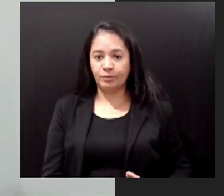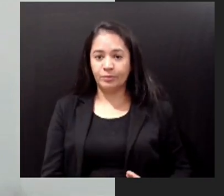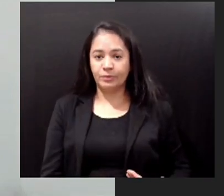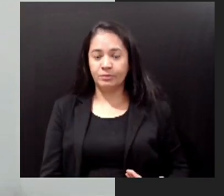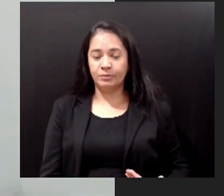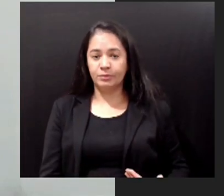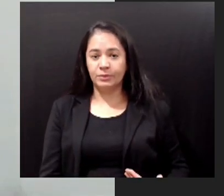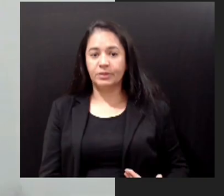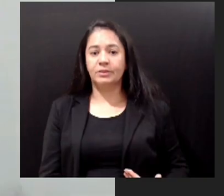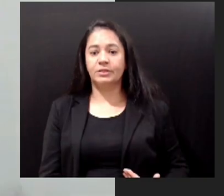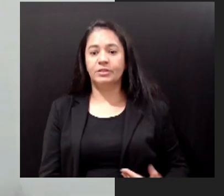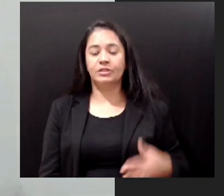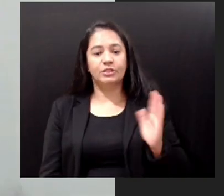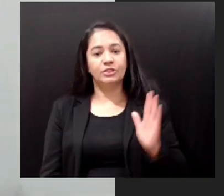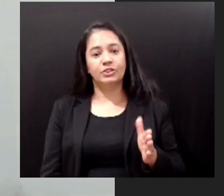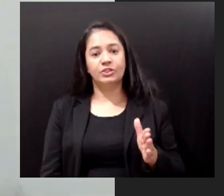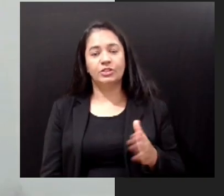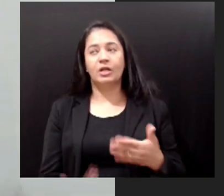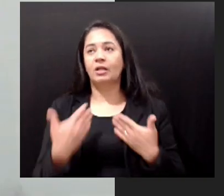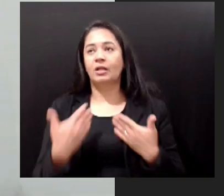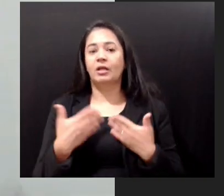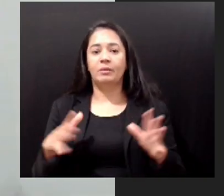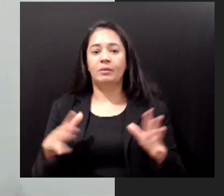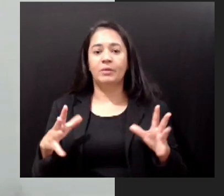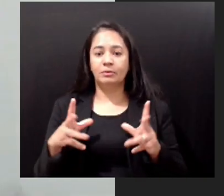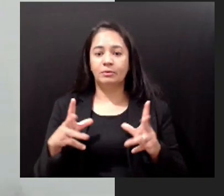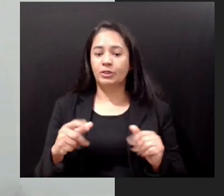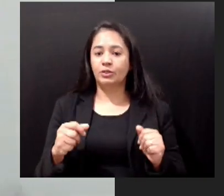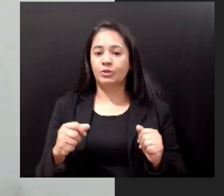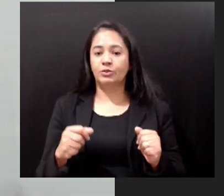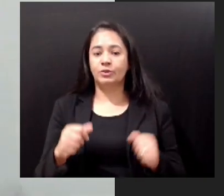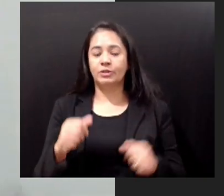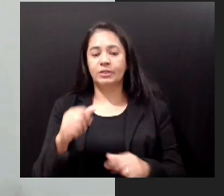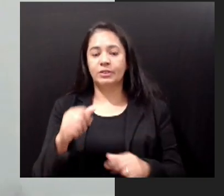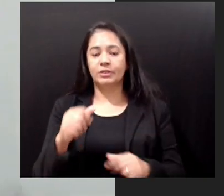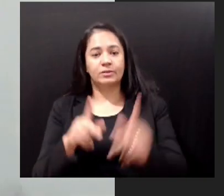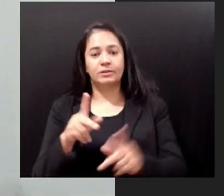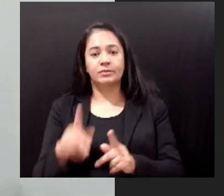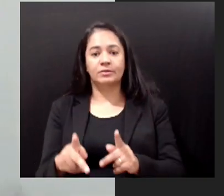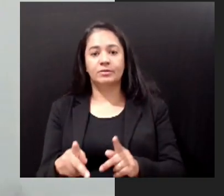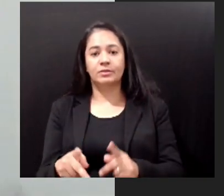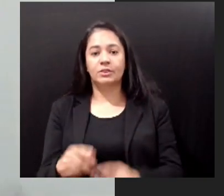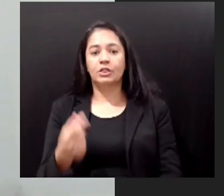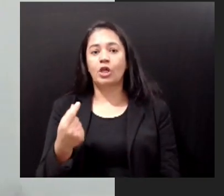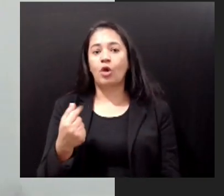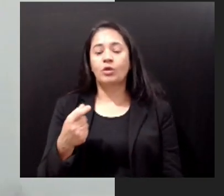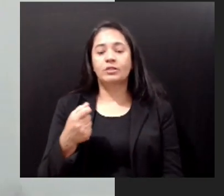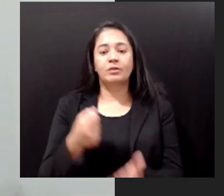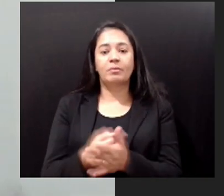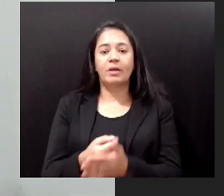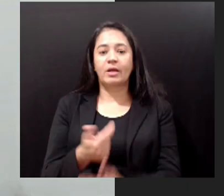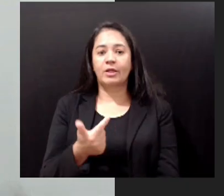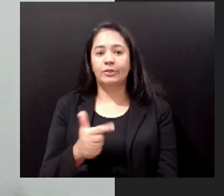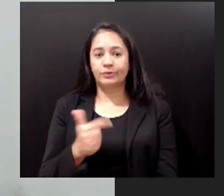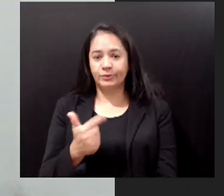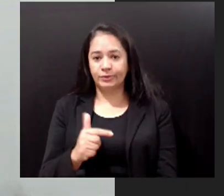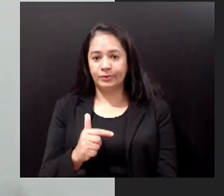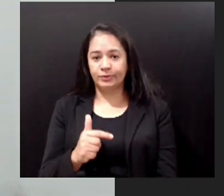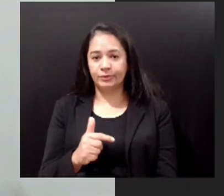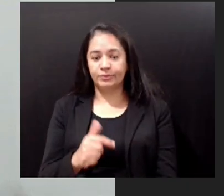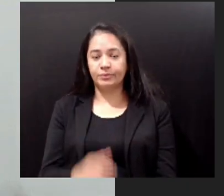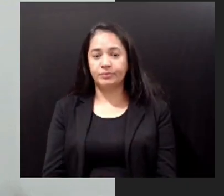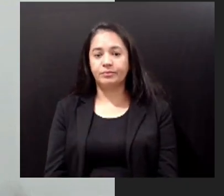Pública está aberta para receber todas as pessoas que não tenham condições de arcar com os custos